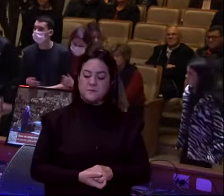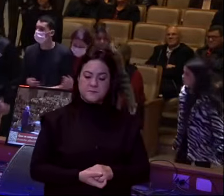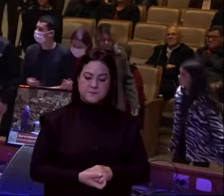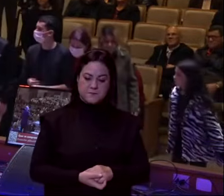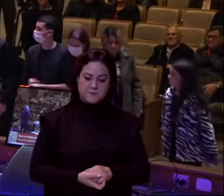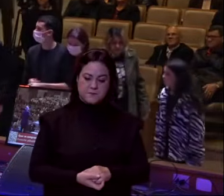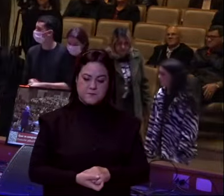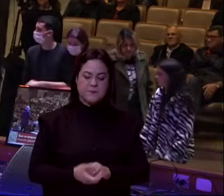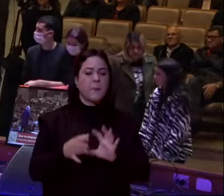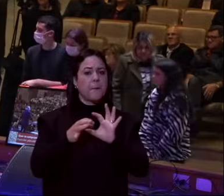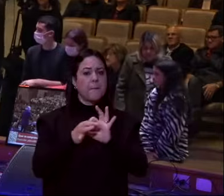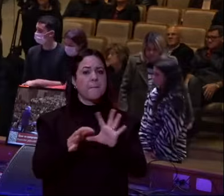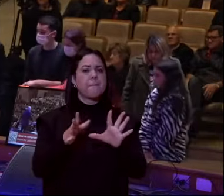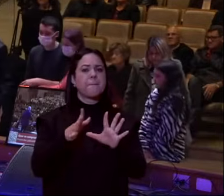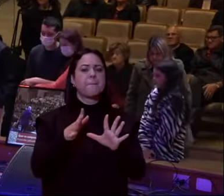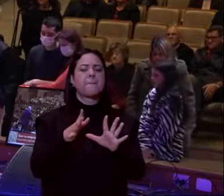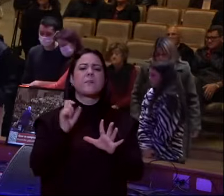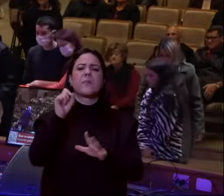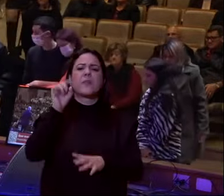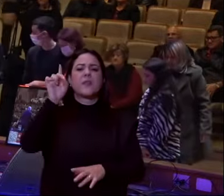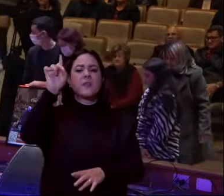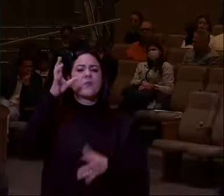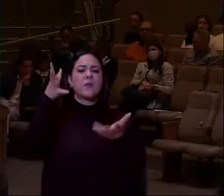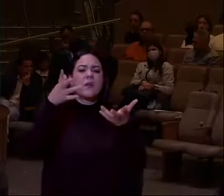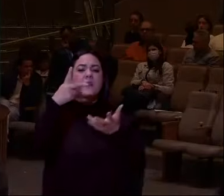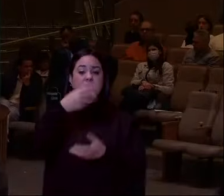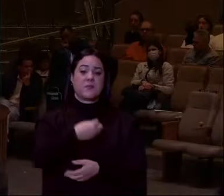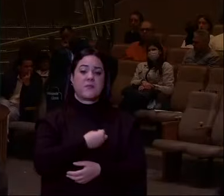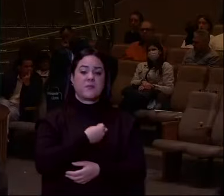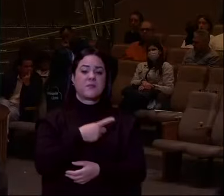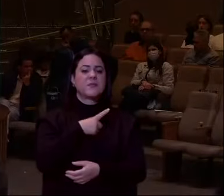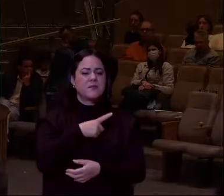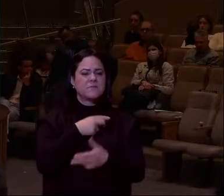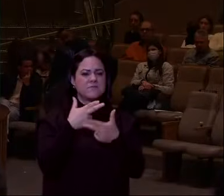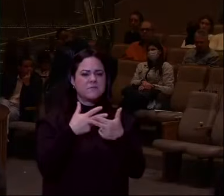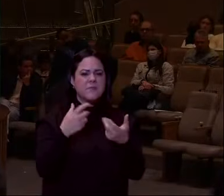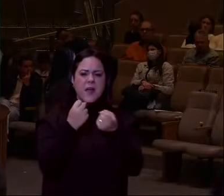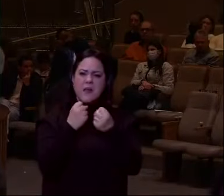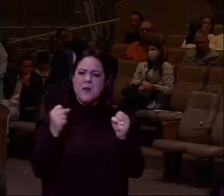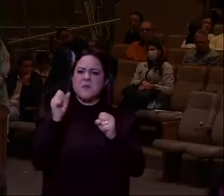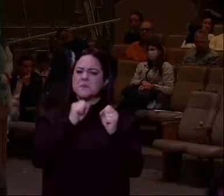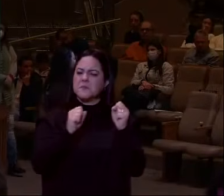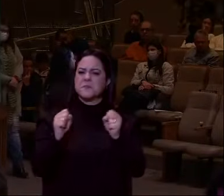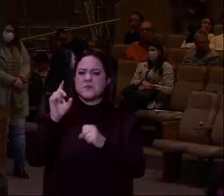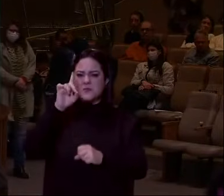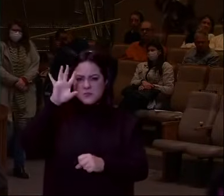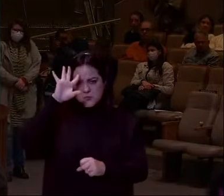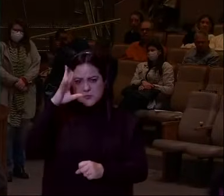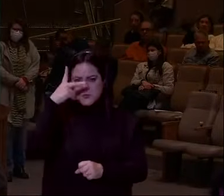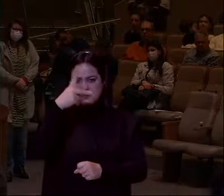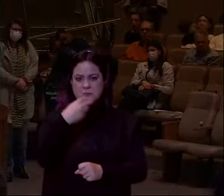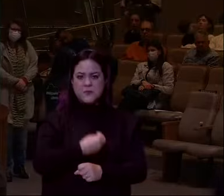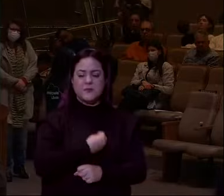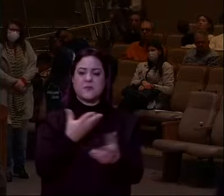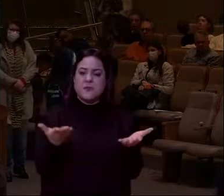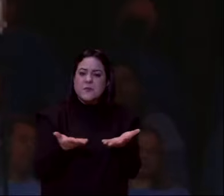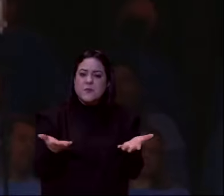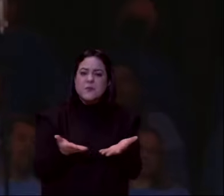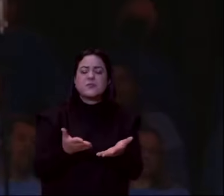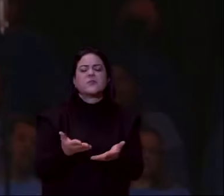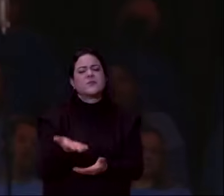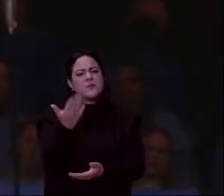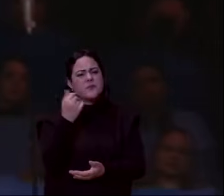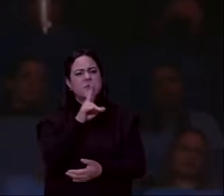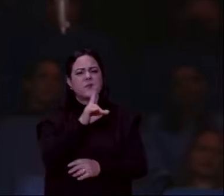Deixa a obra de Deus acontecer na tua vida. Tem algo tremendo do poder de Deus para acontecer na tua vida aqui hoje. Então